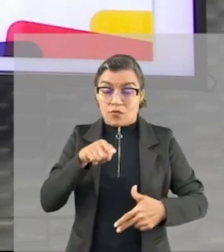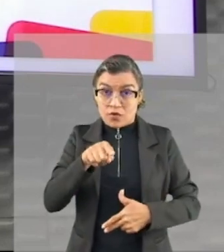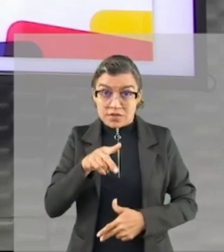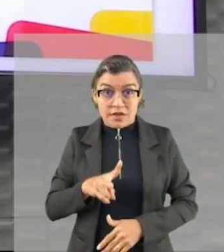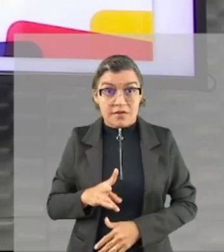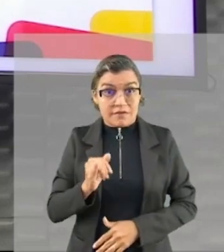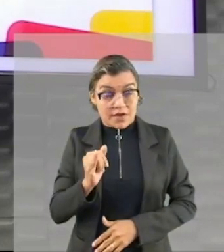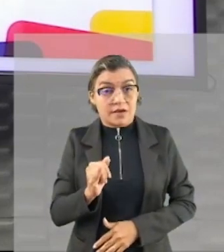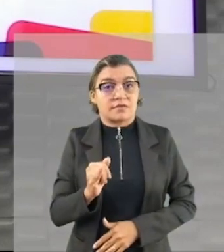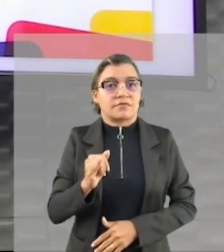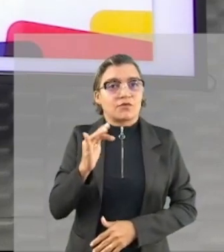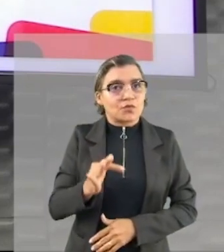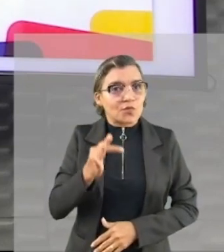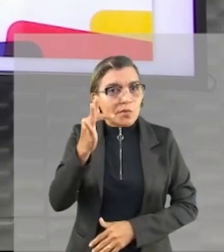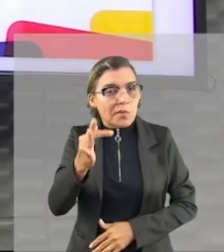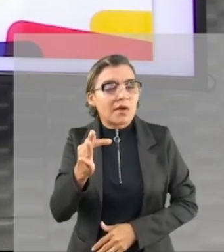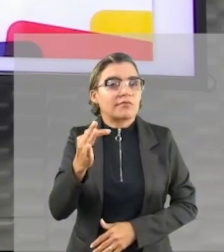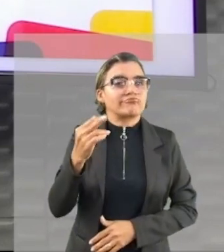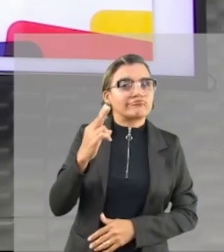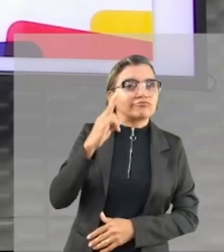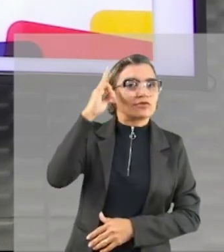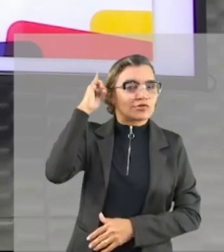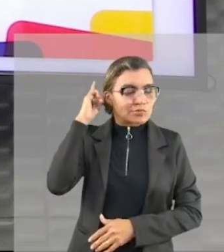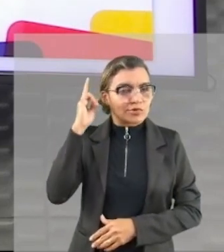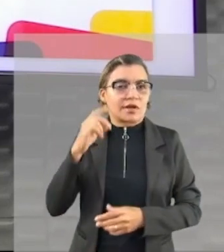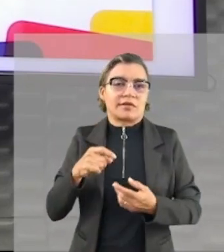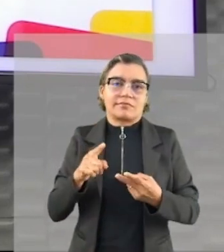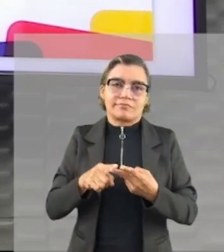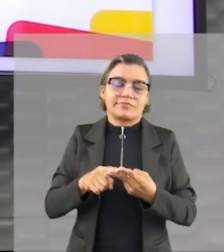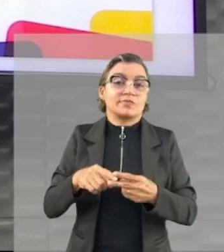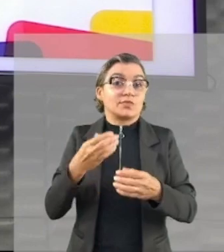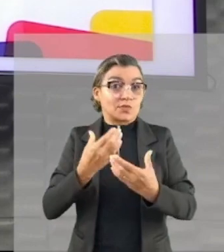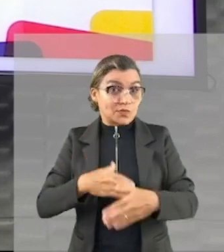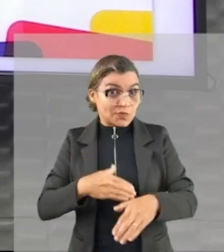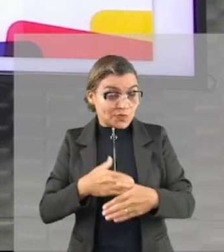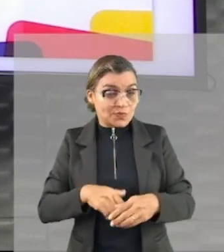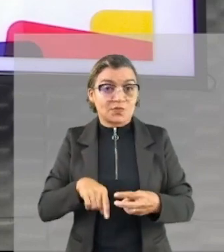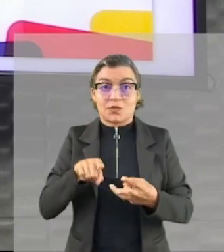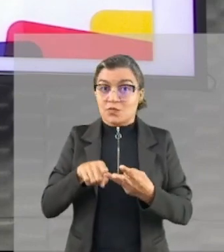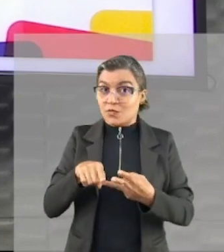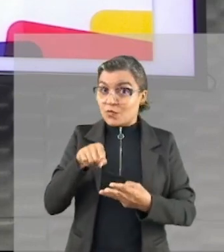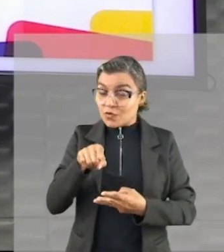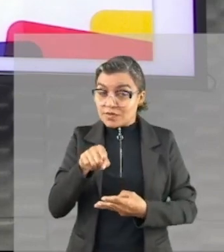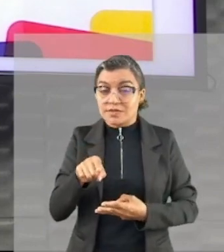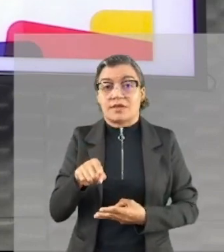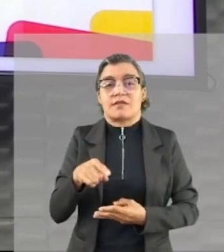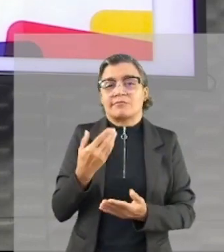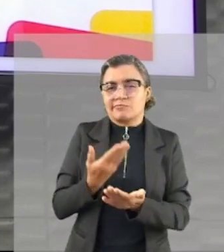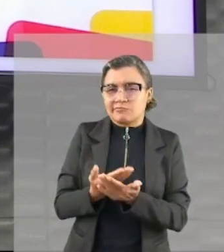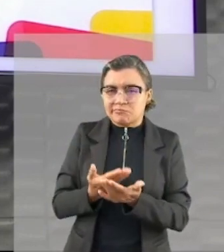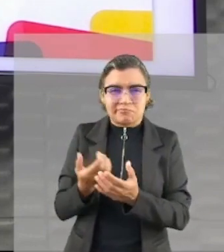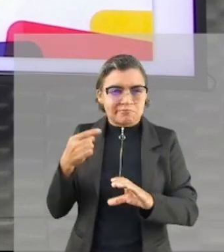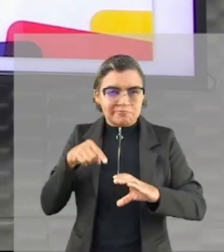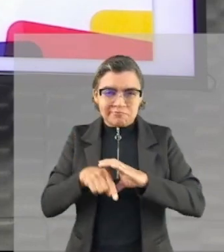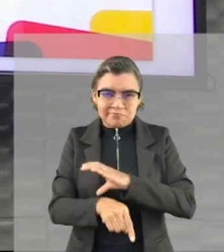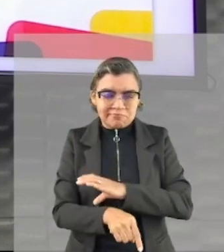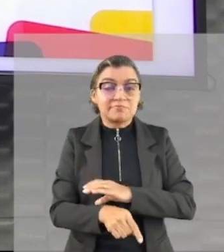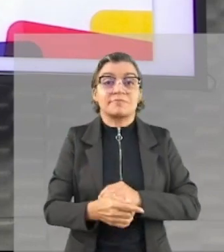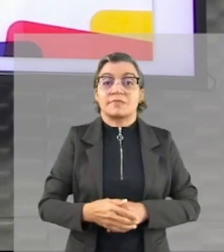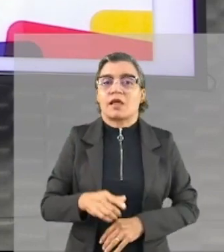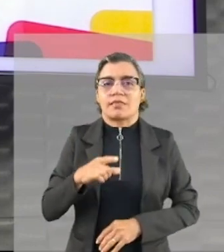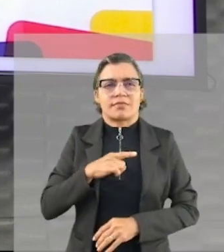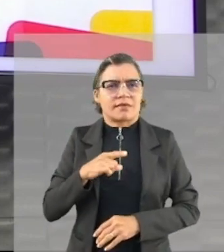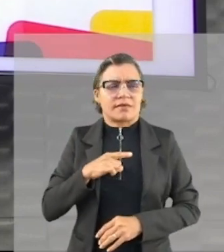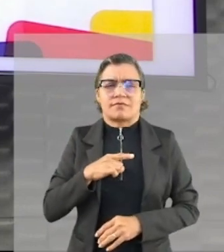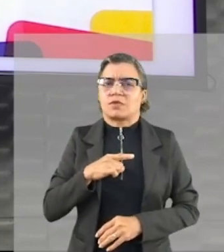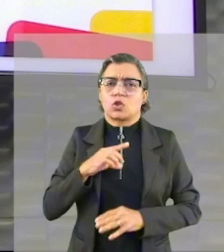vestibular, para você que vai fazer concurso público, para você que quer um reforço escolar, tem tudo